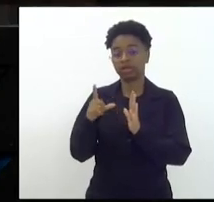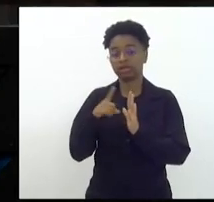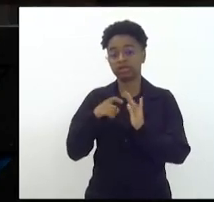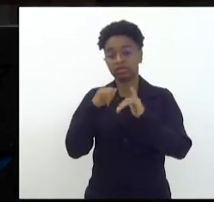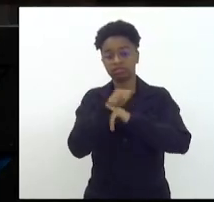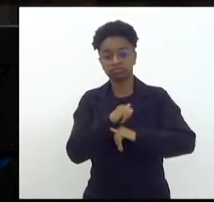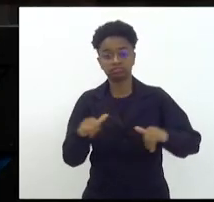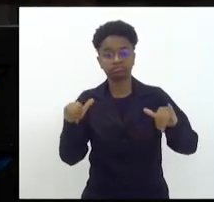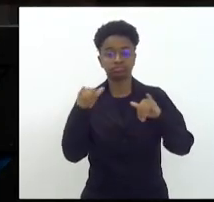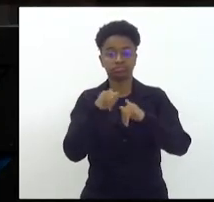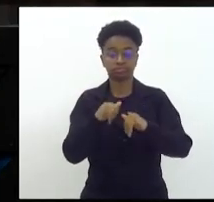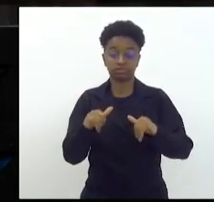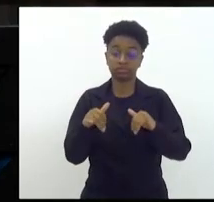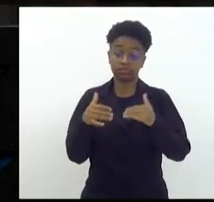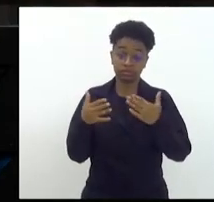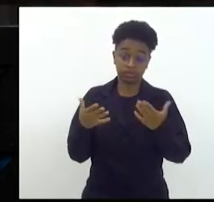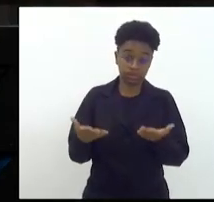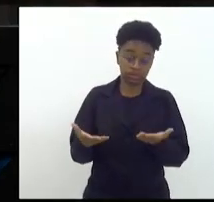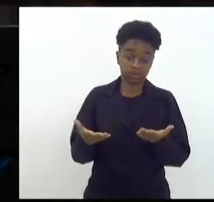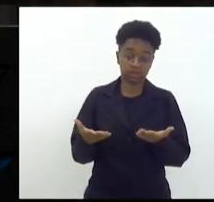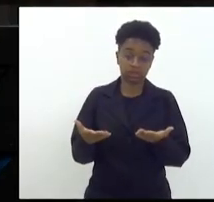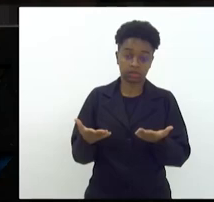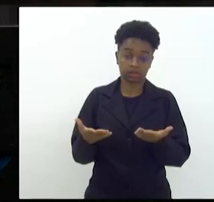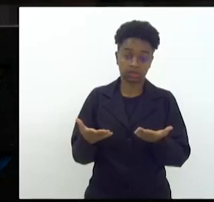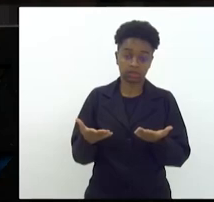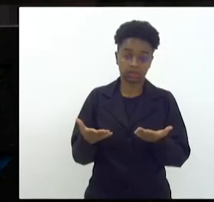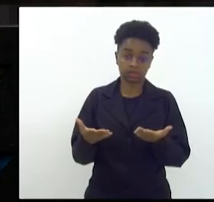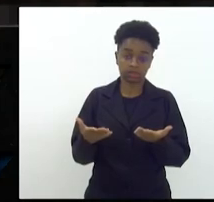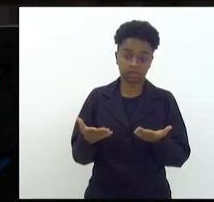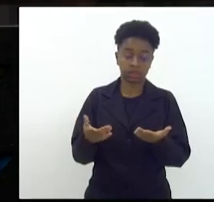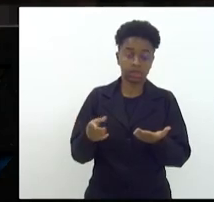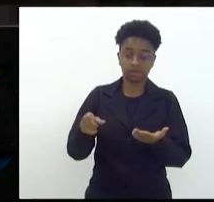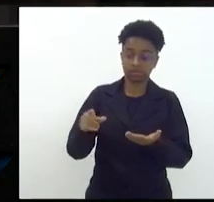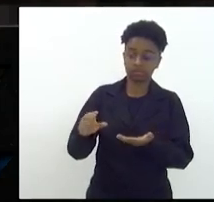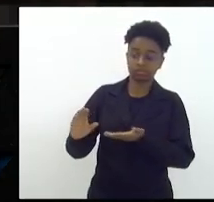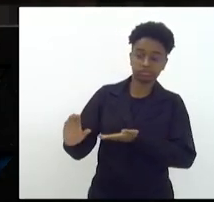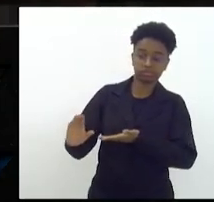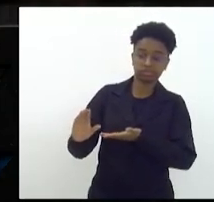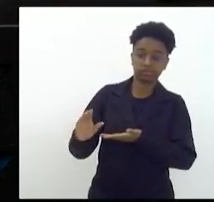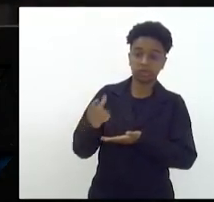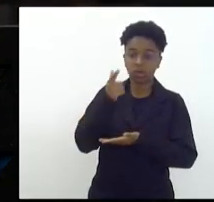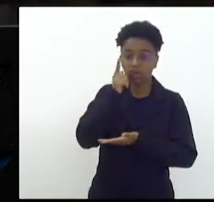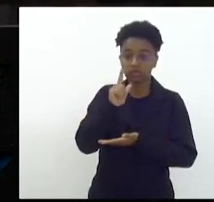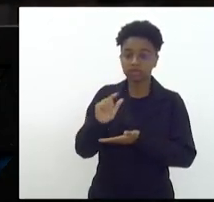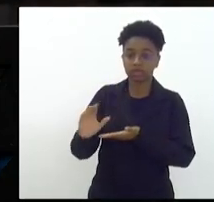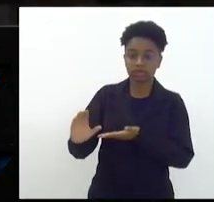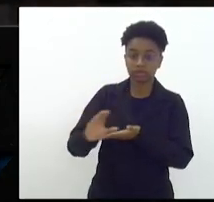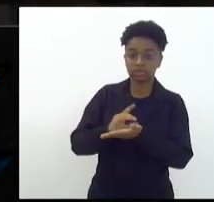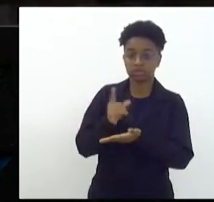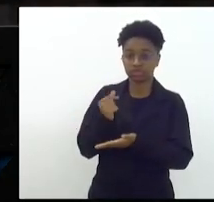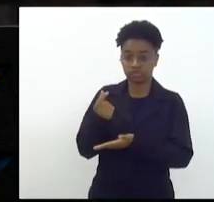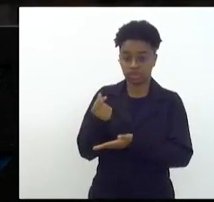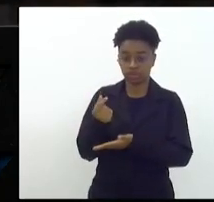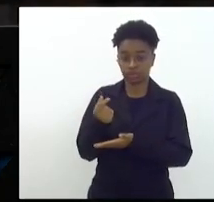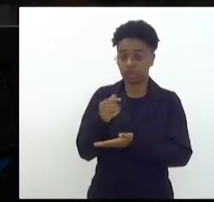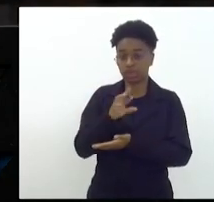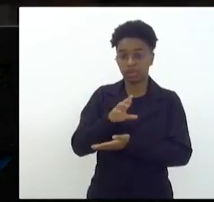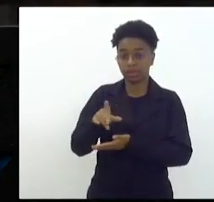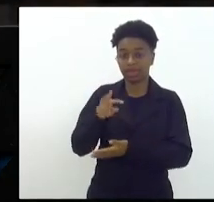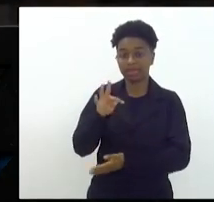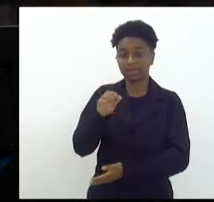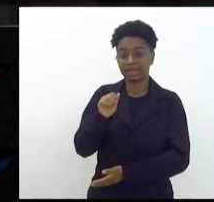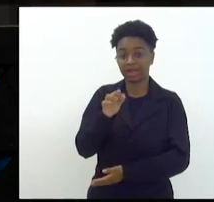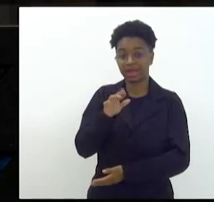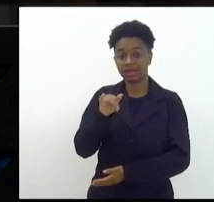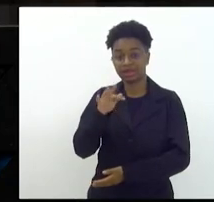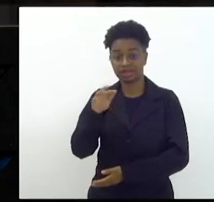publicidade isso gera receitas receitas não tarifárias Ou seja que